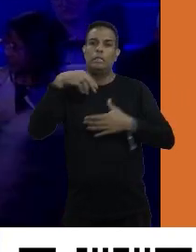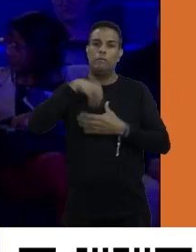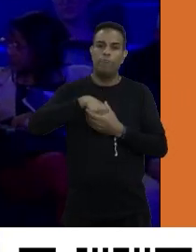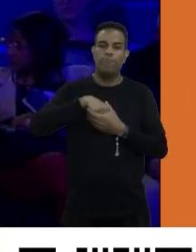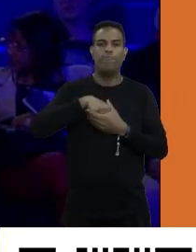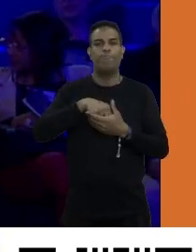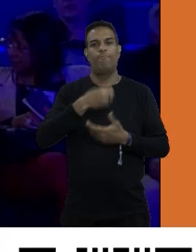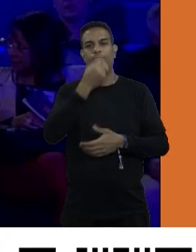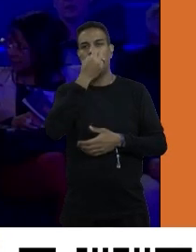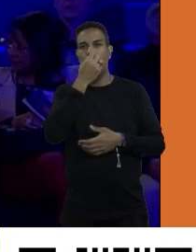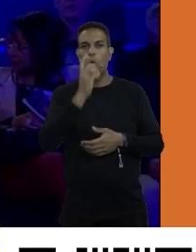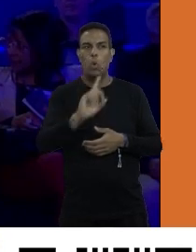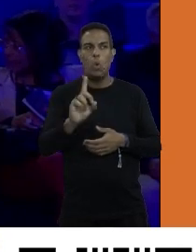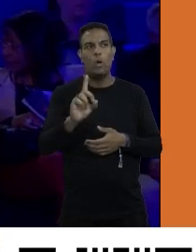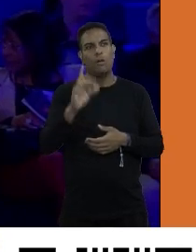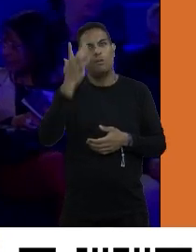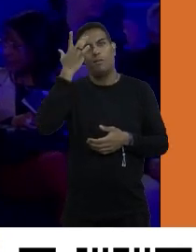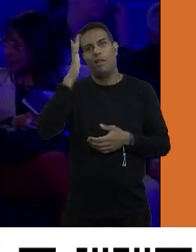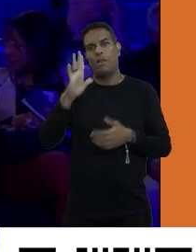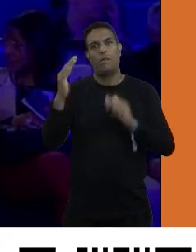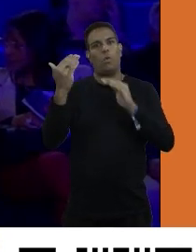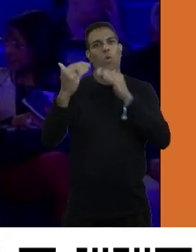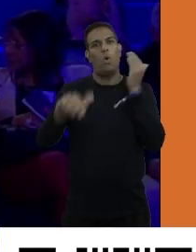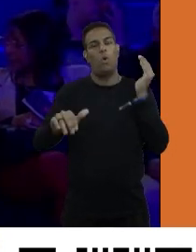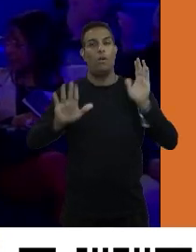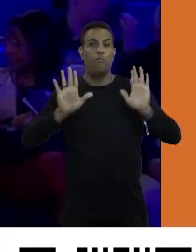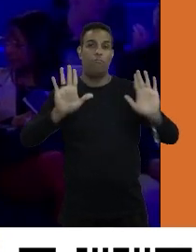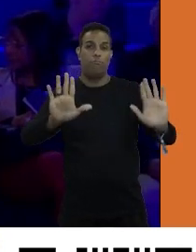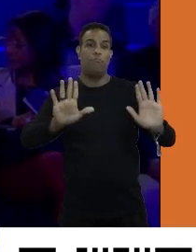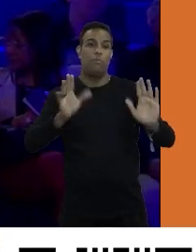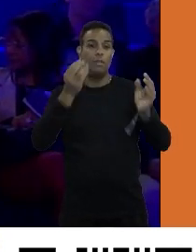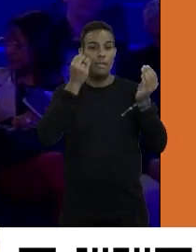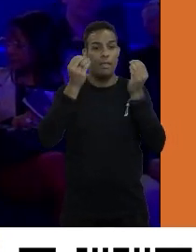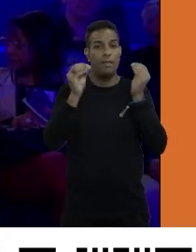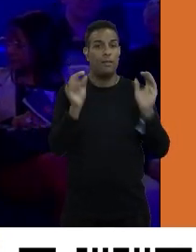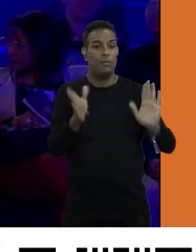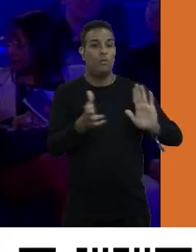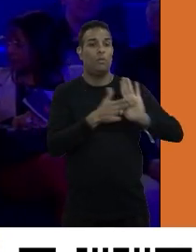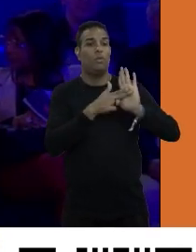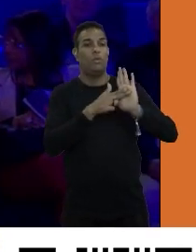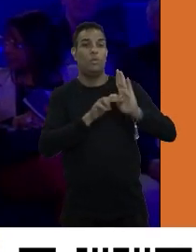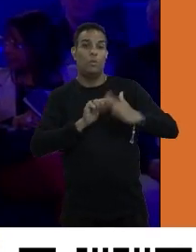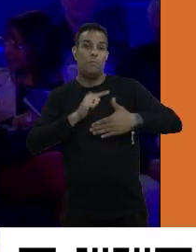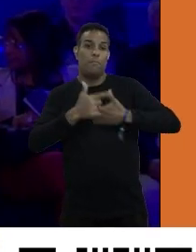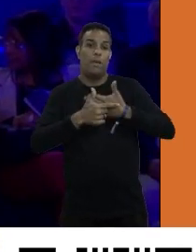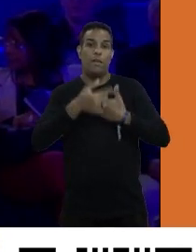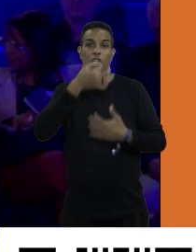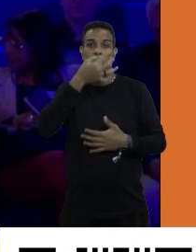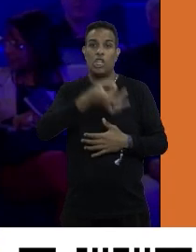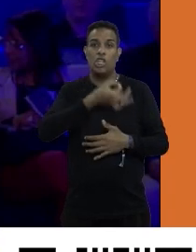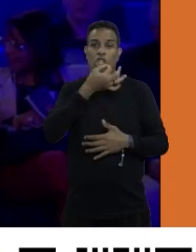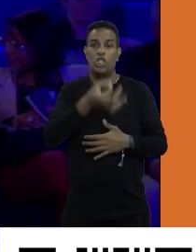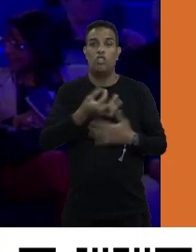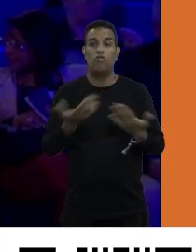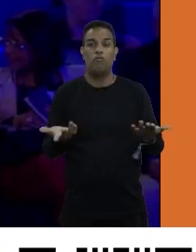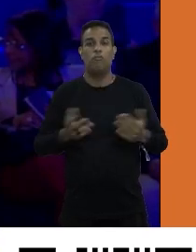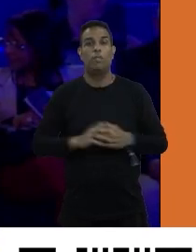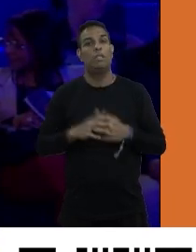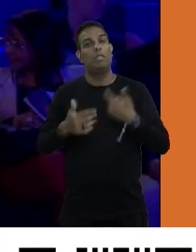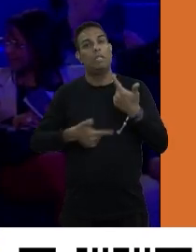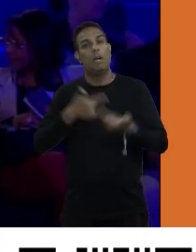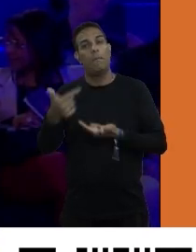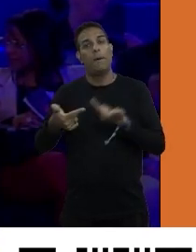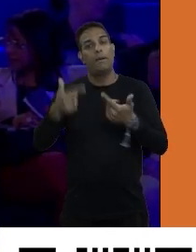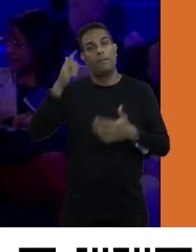que, eu não concordo muito, mas aí eu vou assumir um papel de crítico. Eu prefiro trabalhar